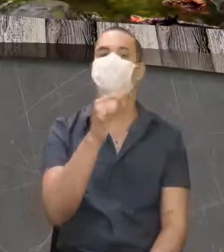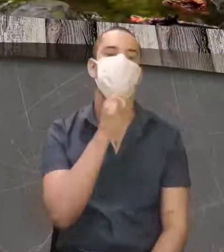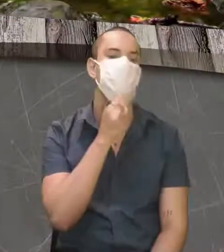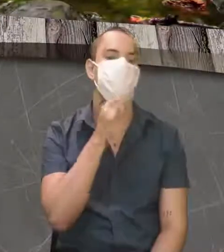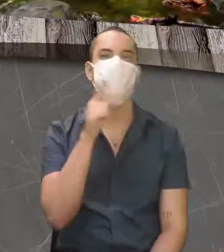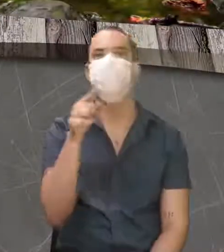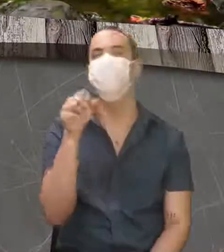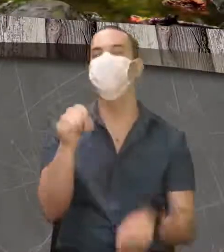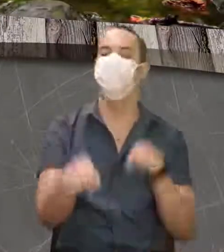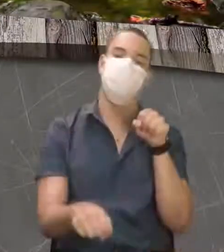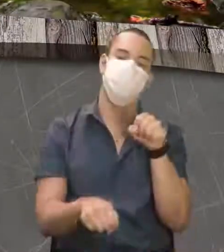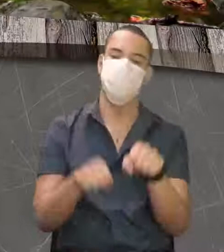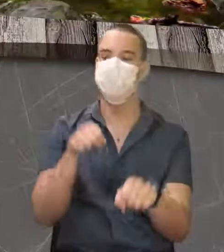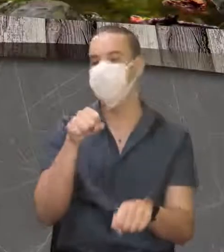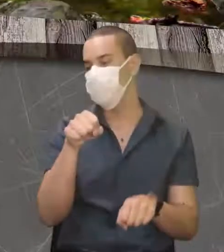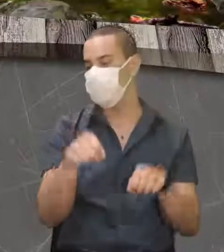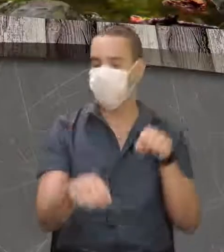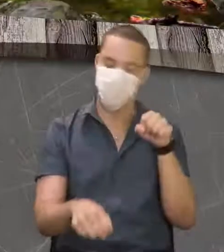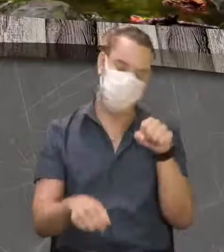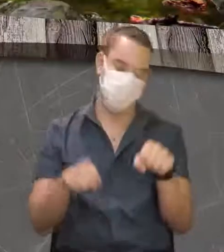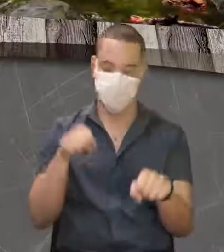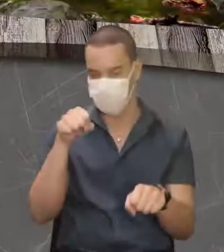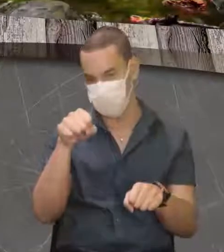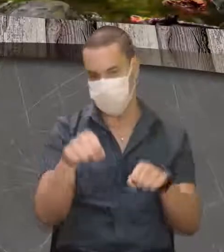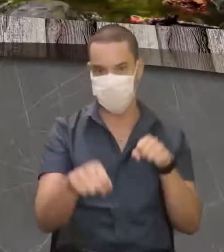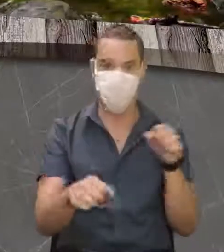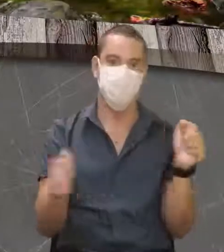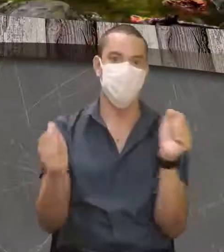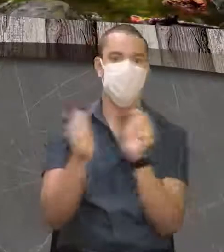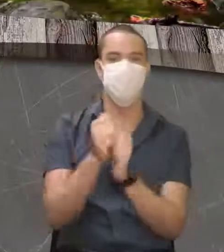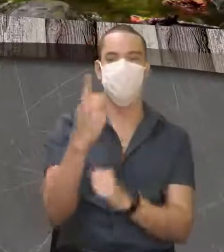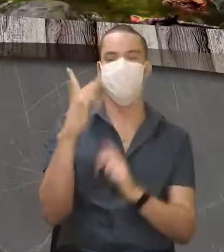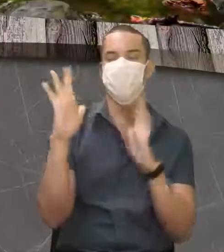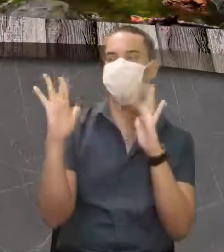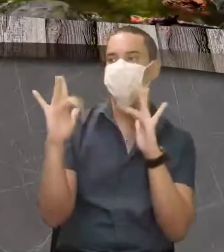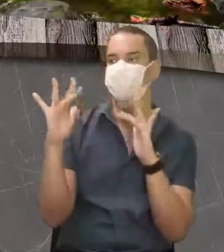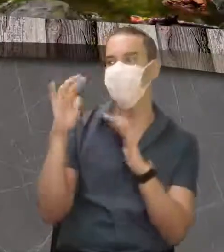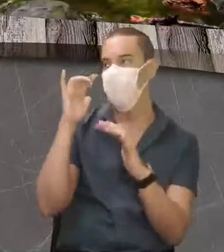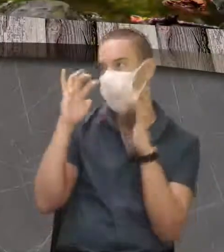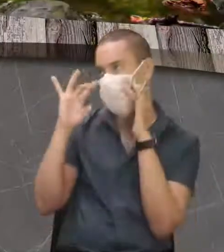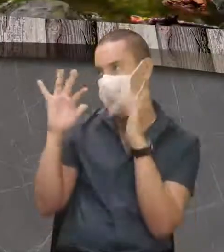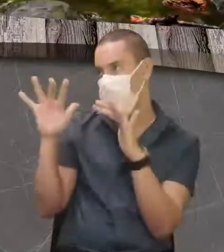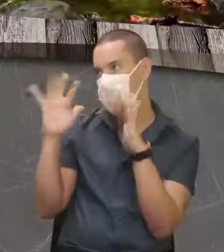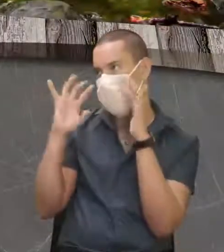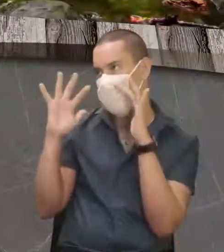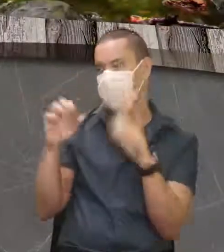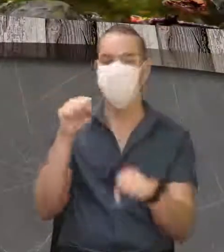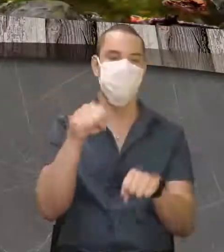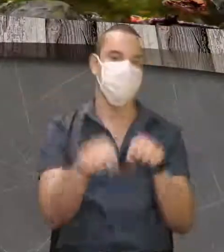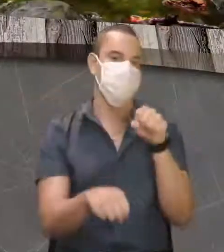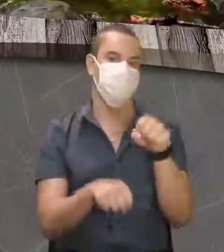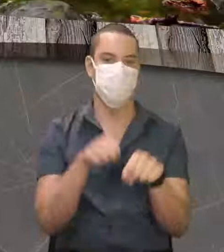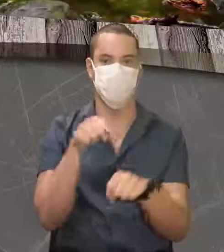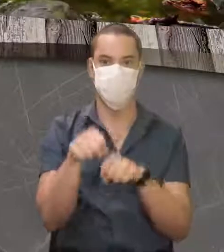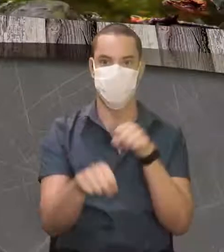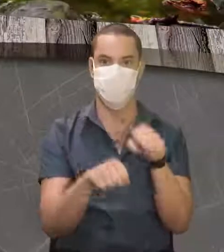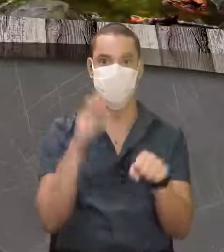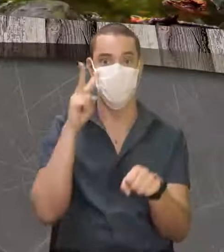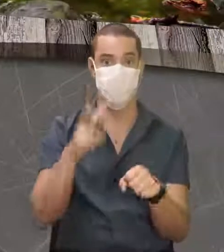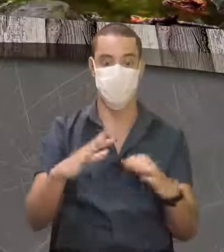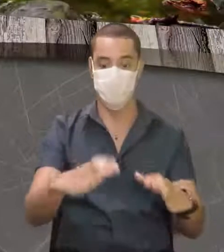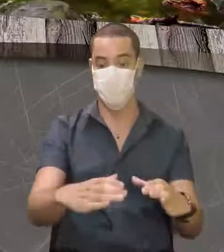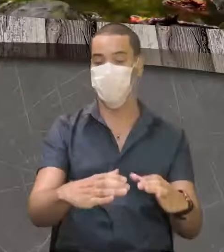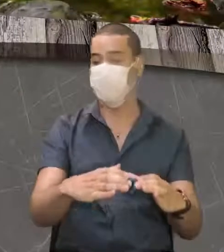passeando de bicicleta com o seu príncipe encantado. Está lá pedalando. De repente, você não viu o